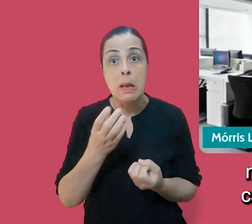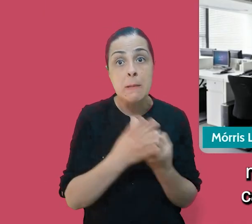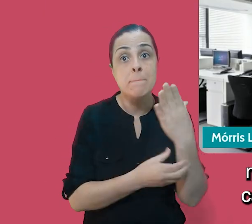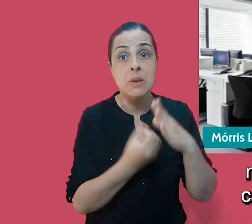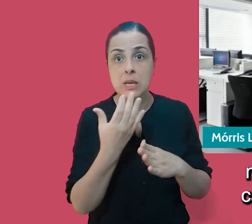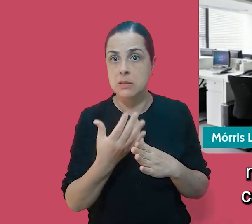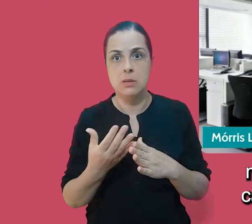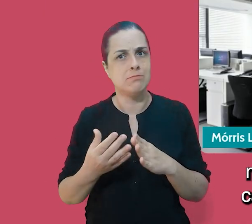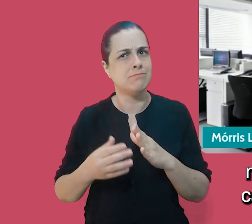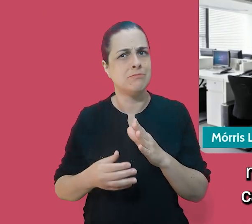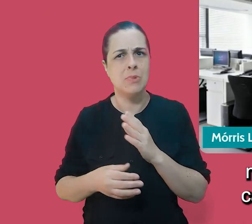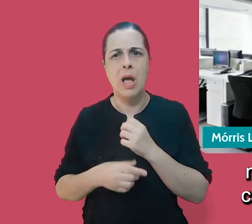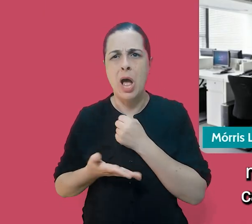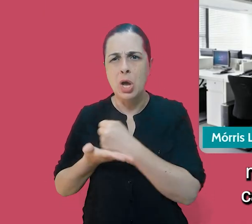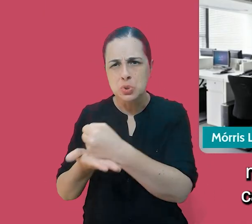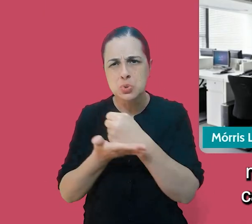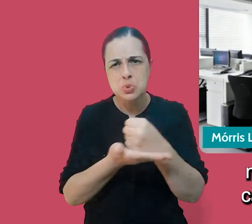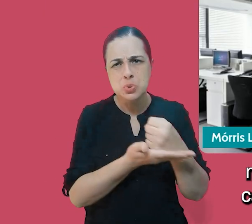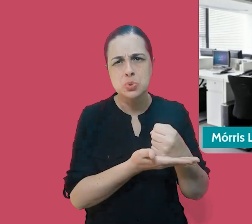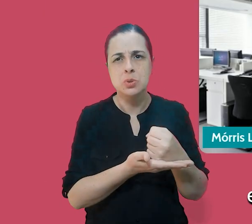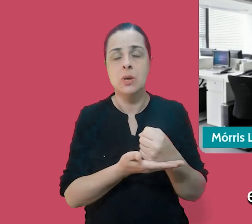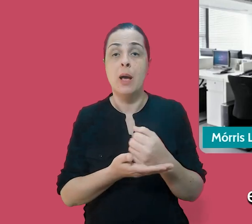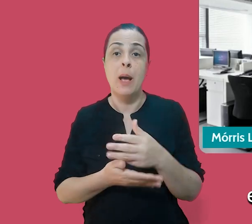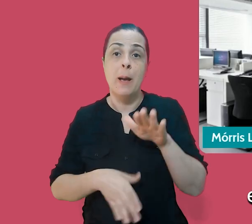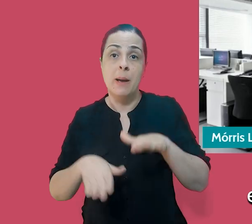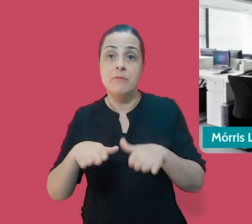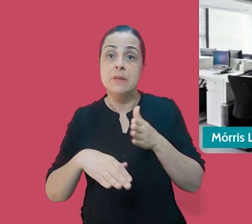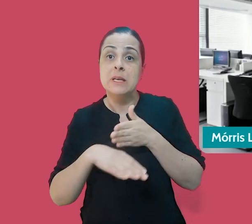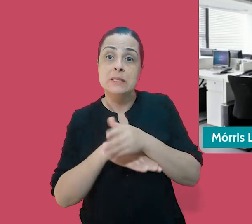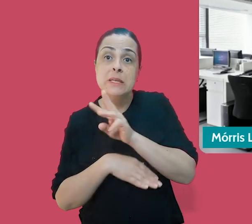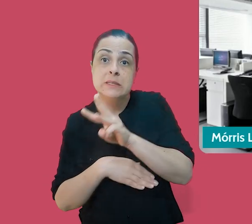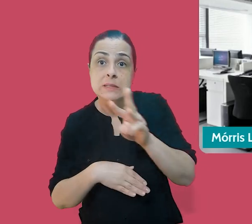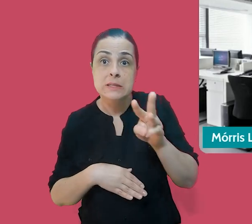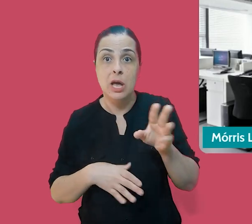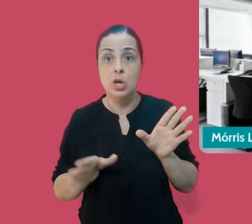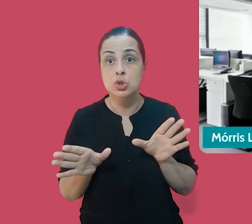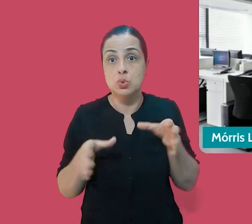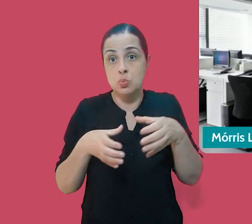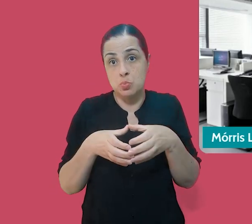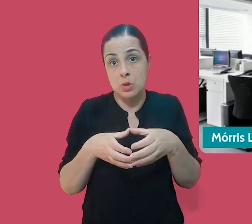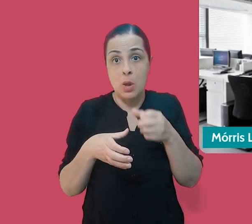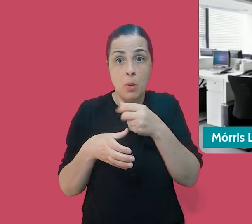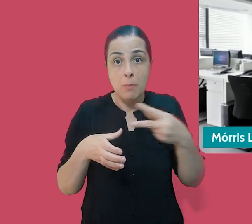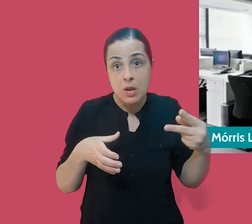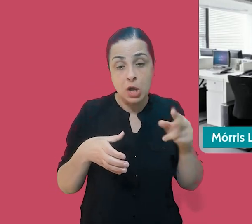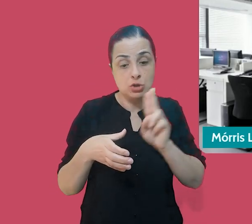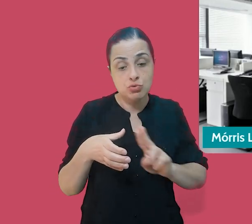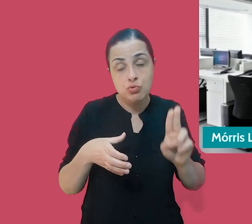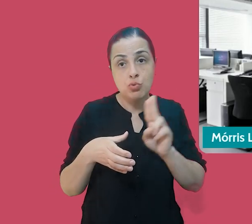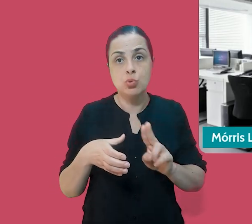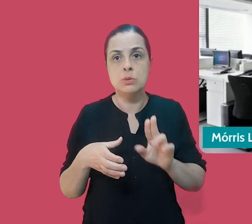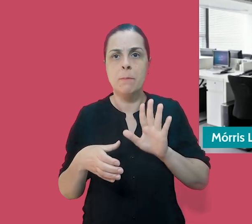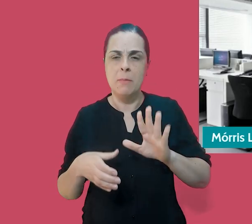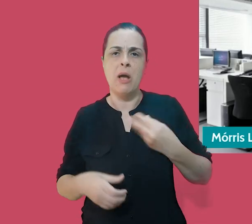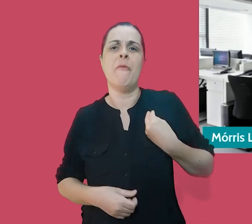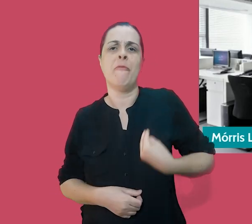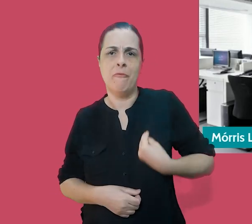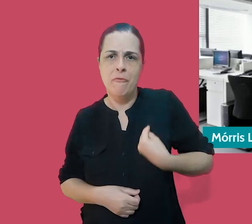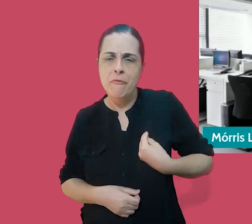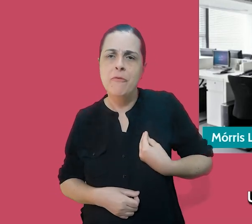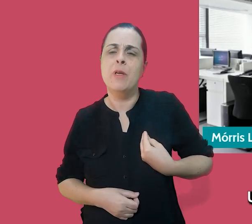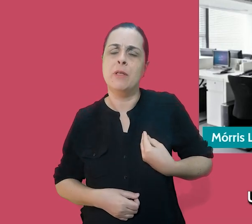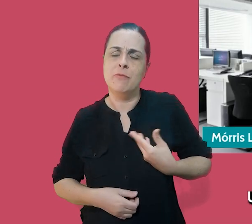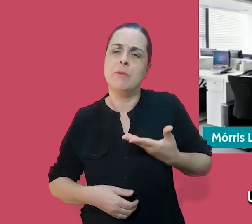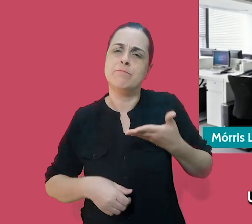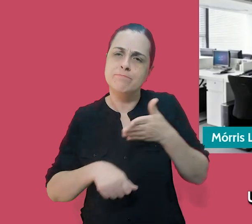começa entrando se cadastrando no site, entrando na comunidade, usando o aplicativo e fazendo parte de forma ativa. Também não adianta a